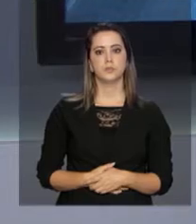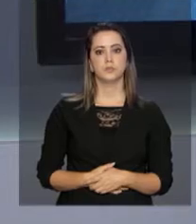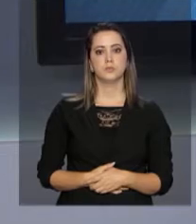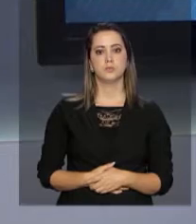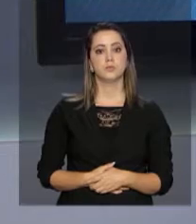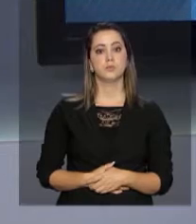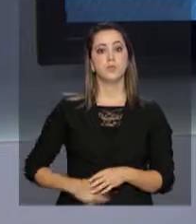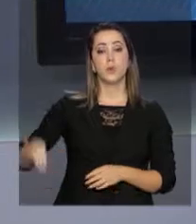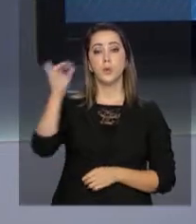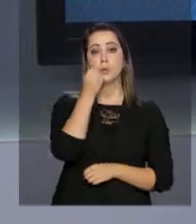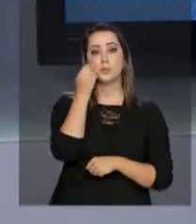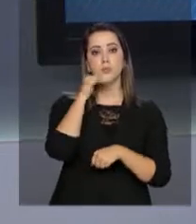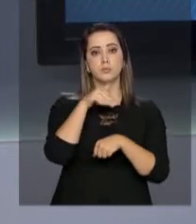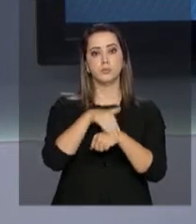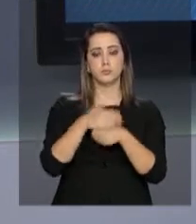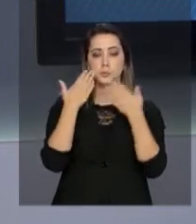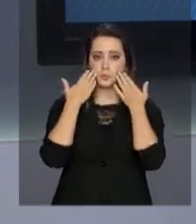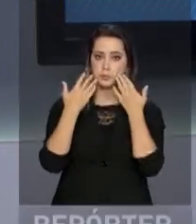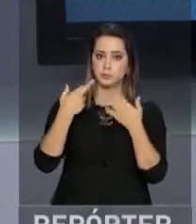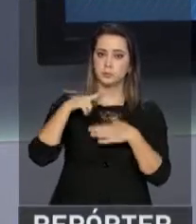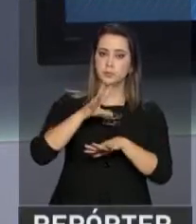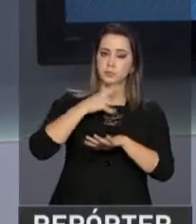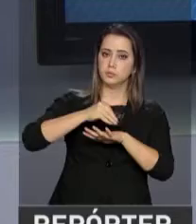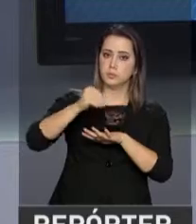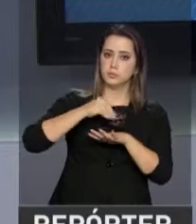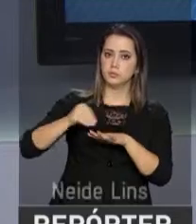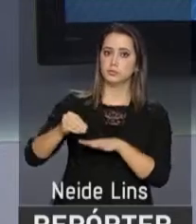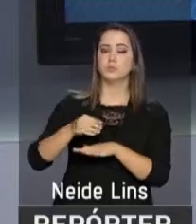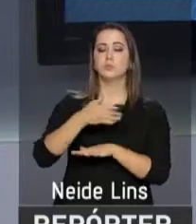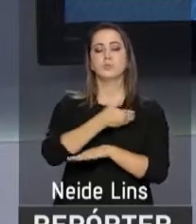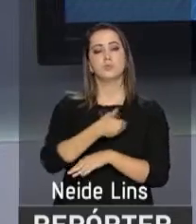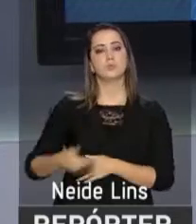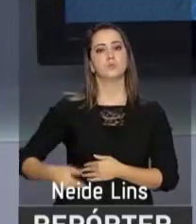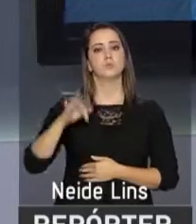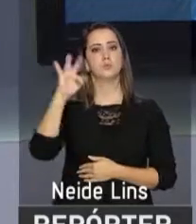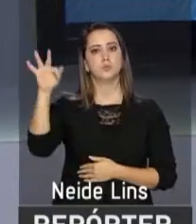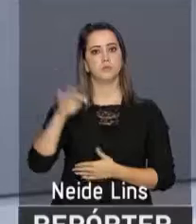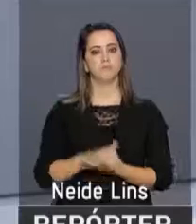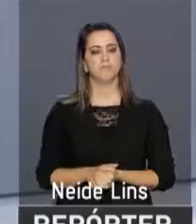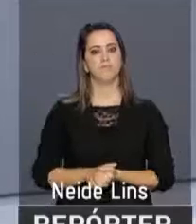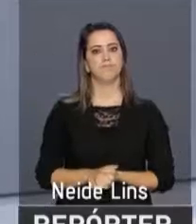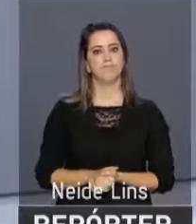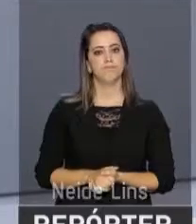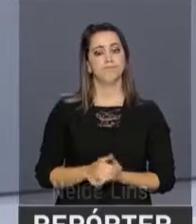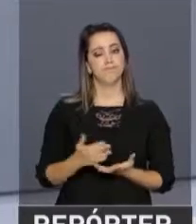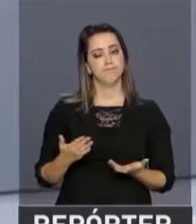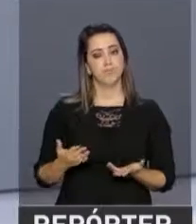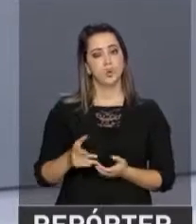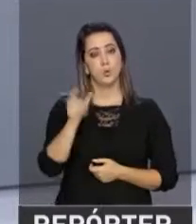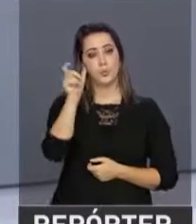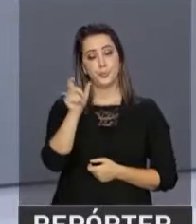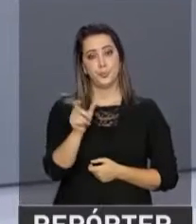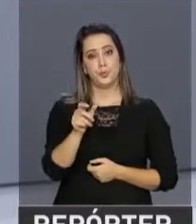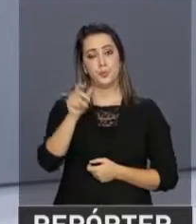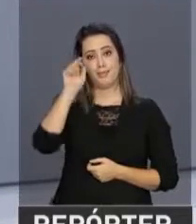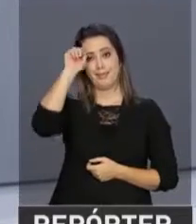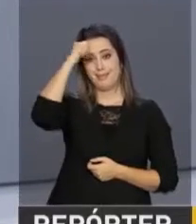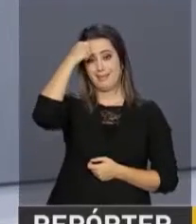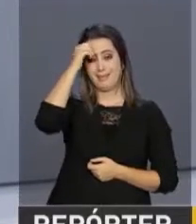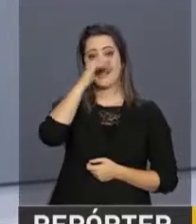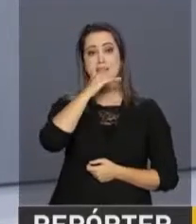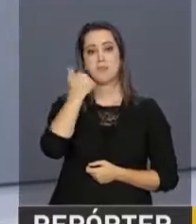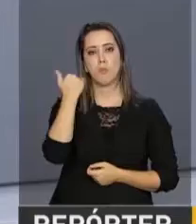olá boa noite começa agora o repórter nbr com as notícias do governo federal a chance de uma jovem negra ser